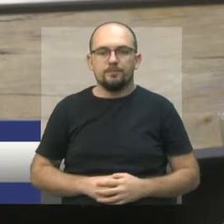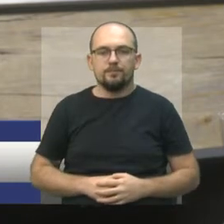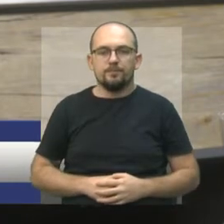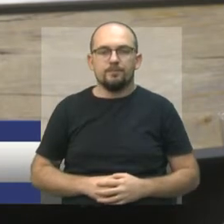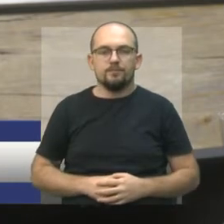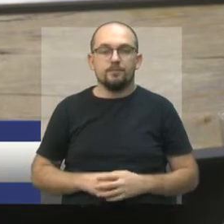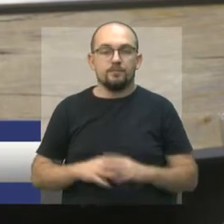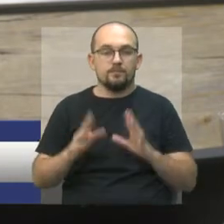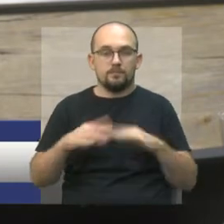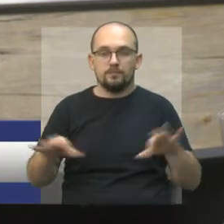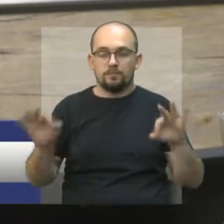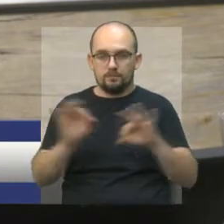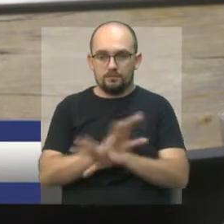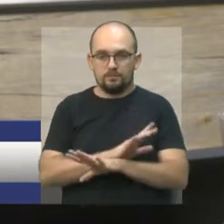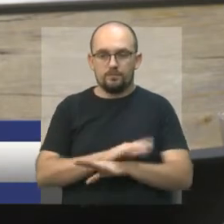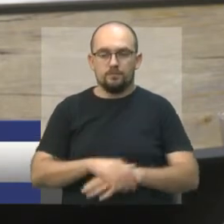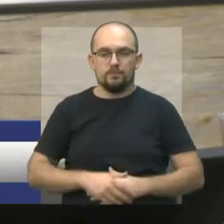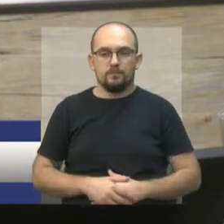Conclusão.